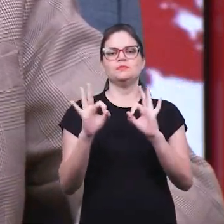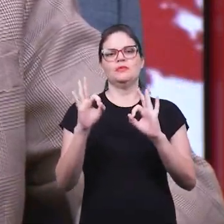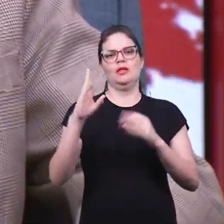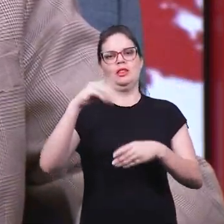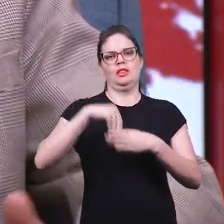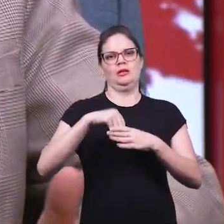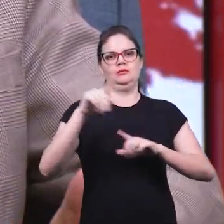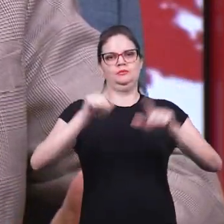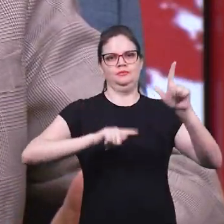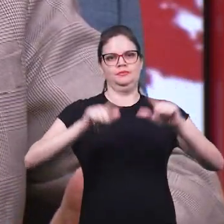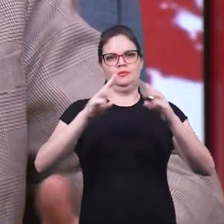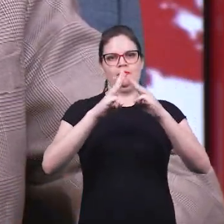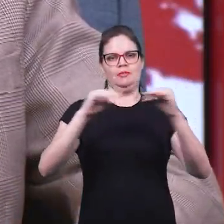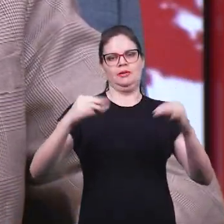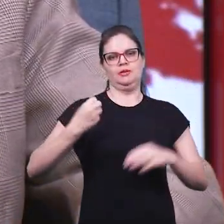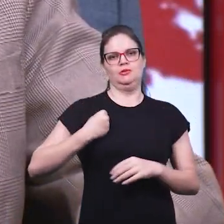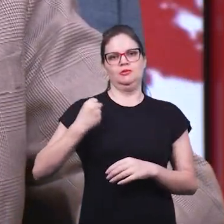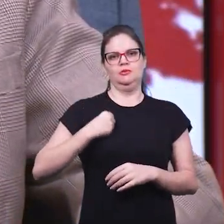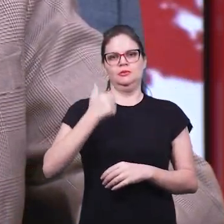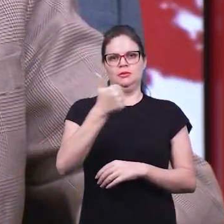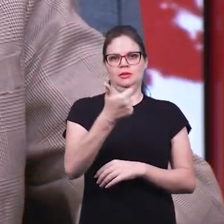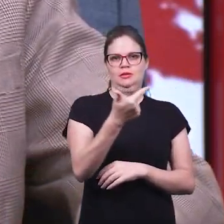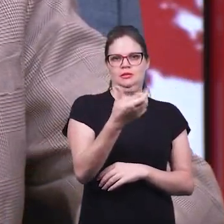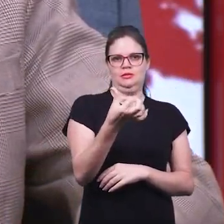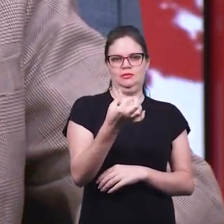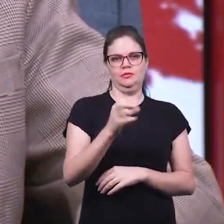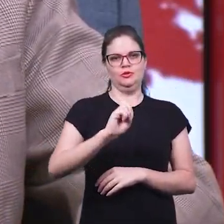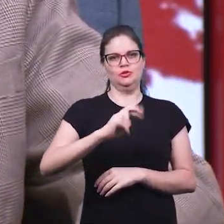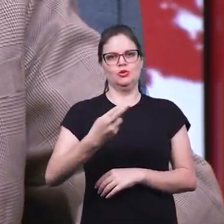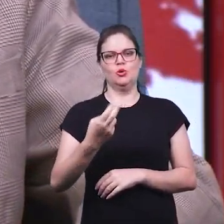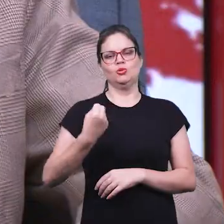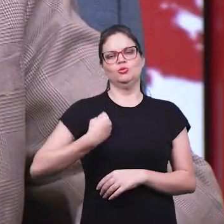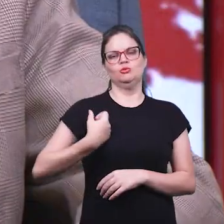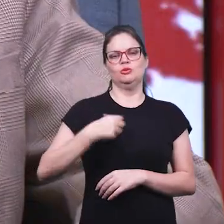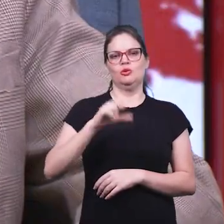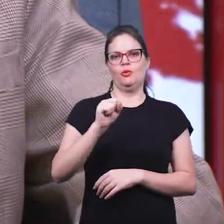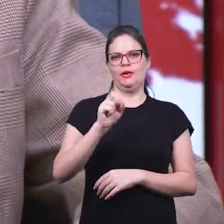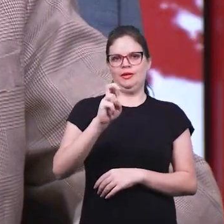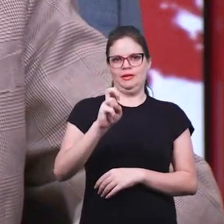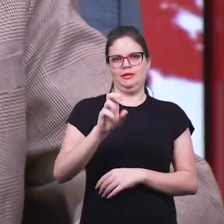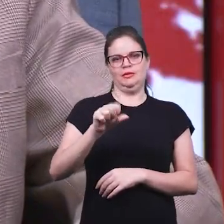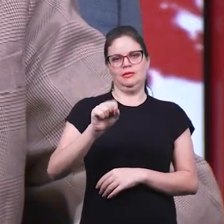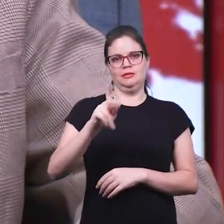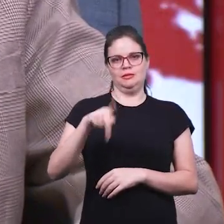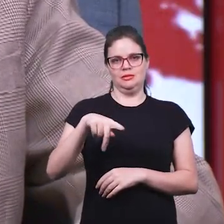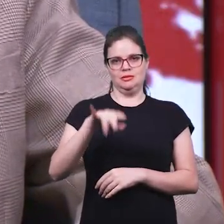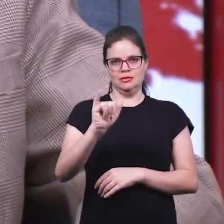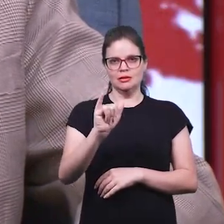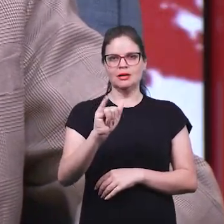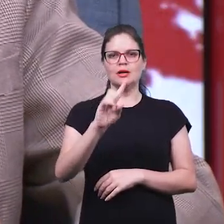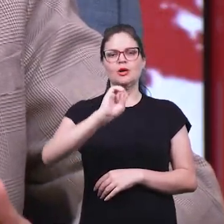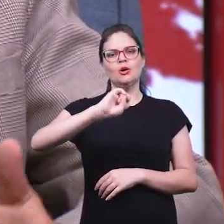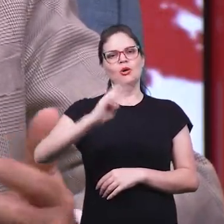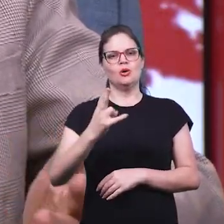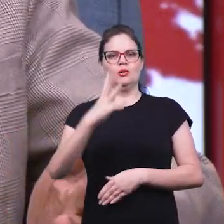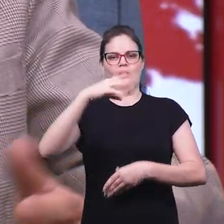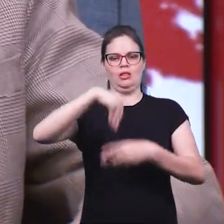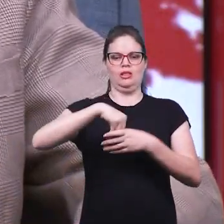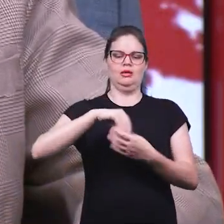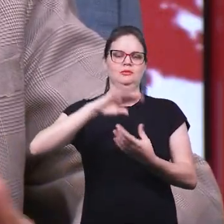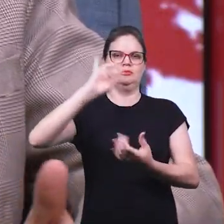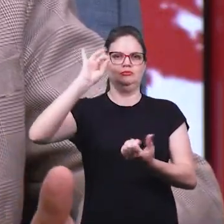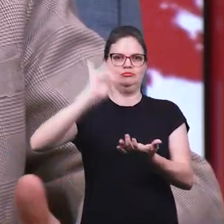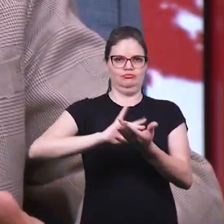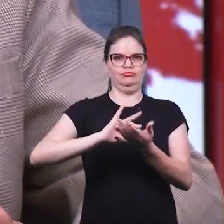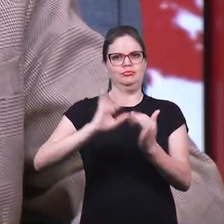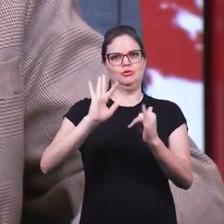126, TV aberta, ou no canal 85 da Sky, ou mesmo aqueles que nos assistem pelas